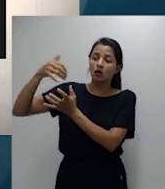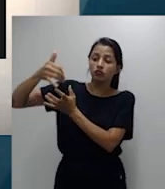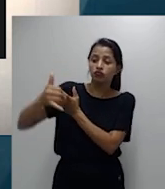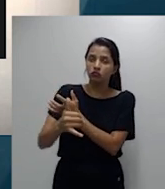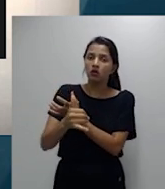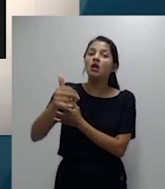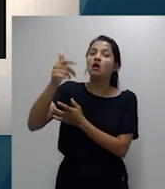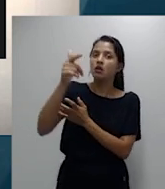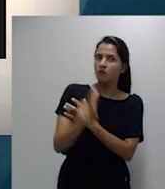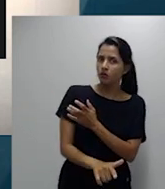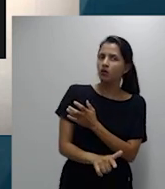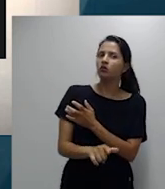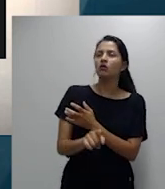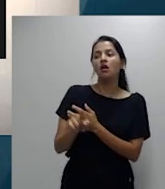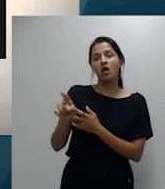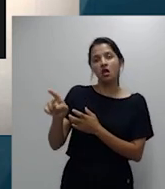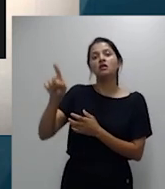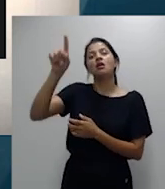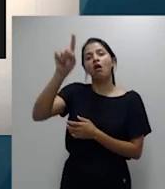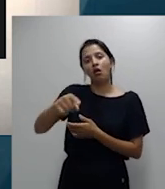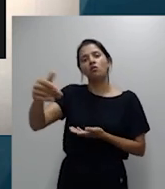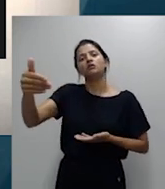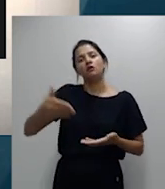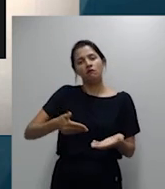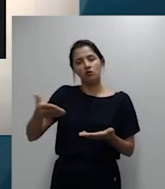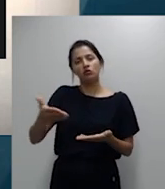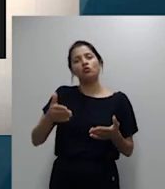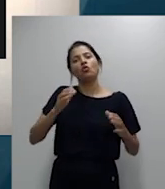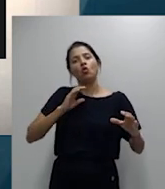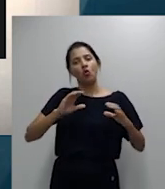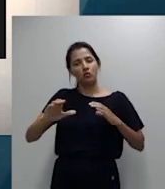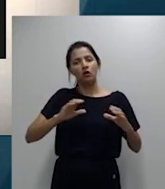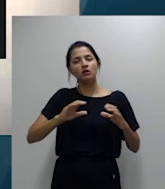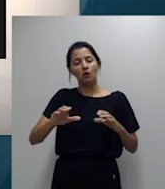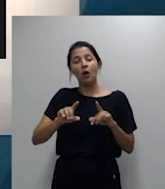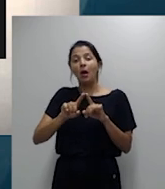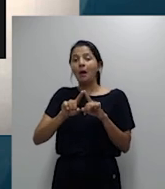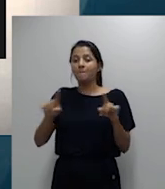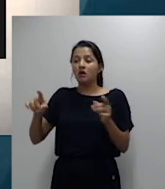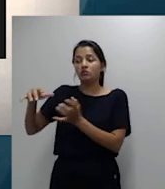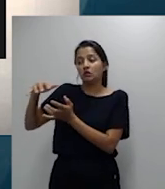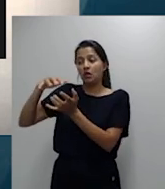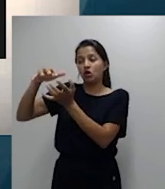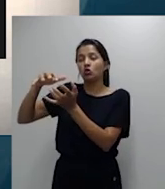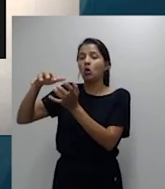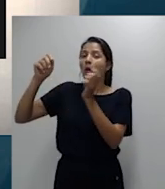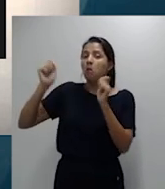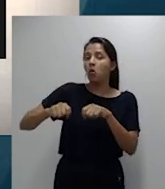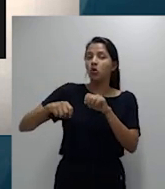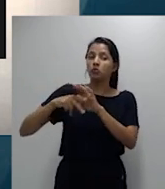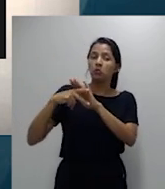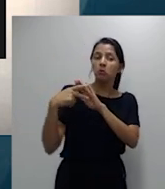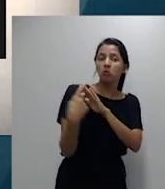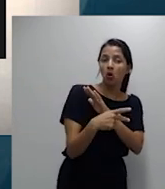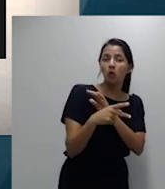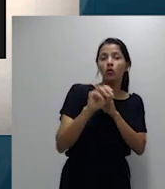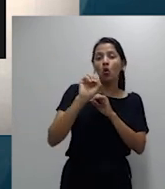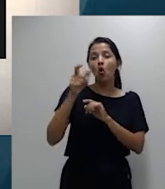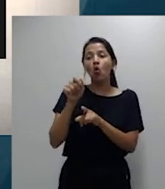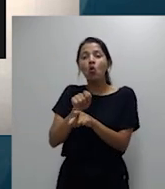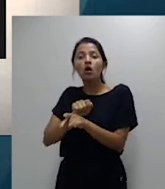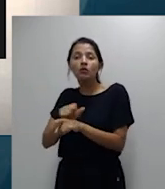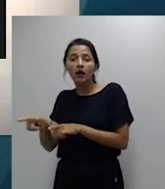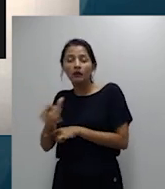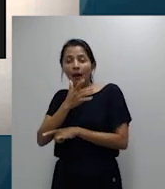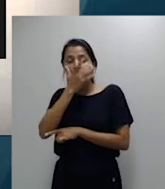Esse é um serviço de comunicação mais o satélite pode ser próprio ou pode ser ligado quem é o um